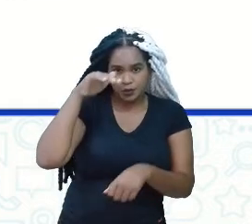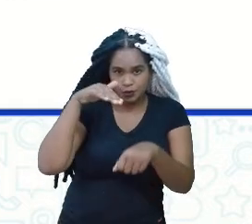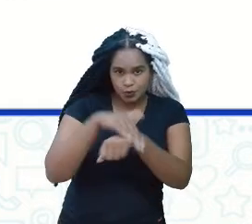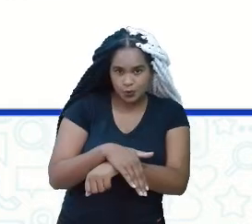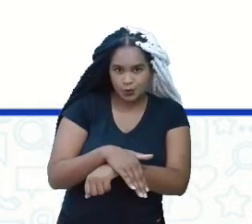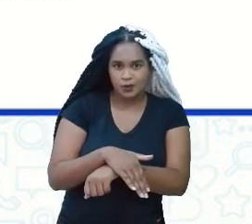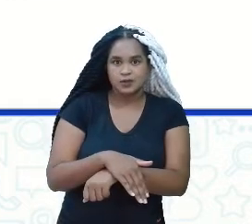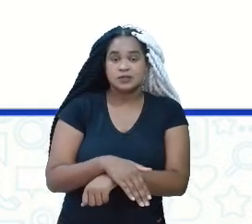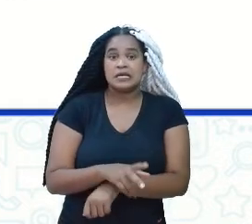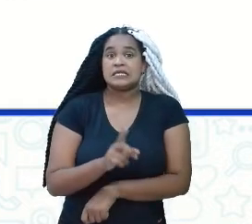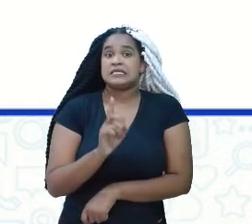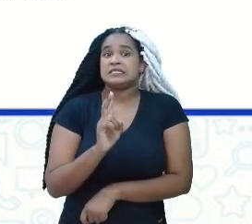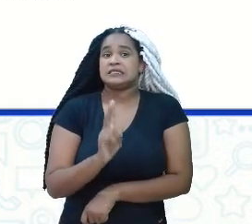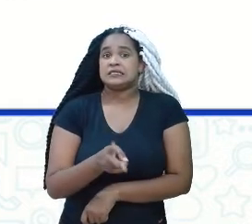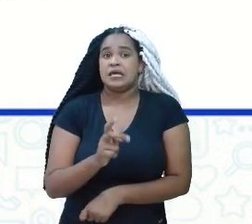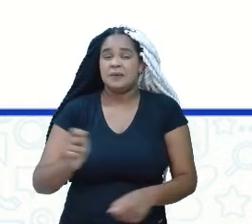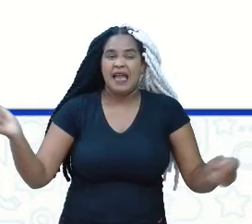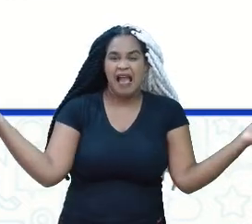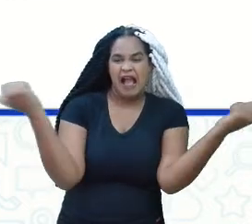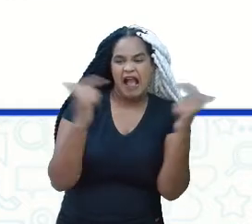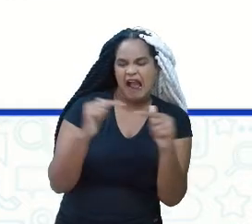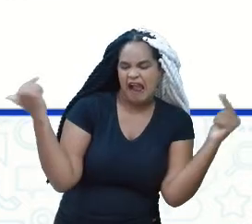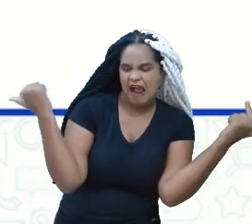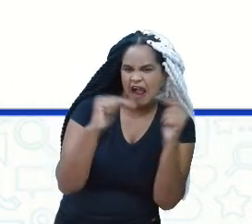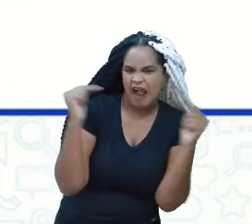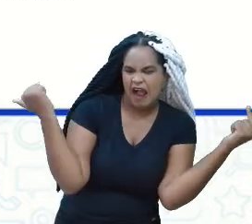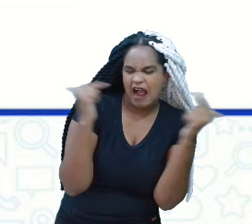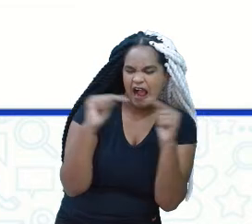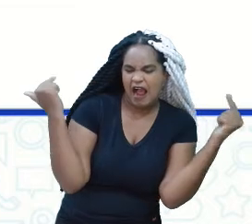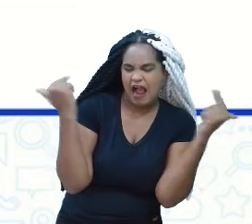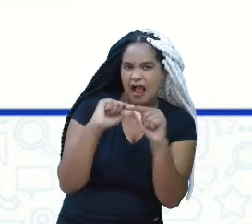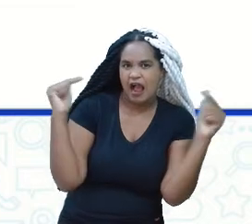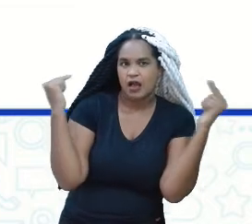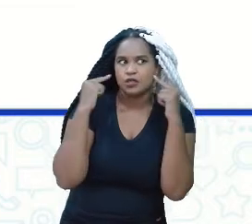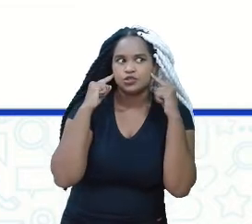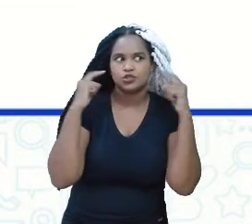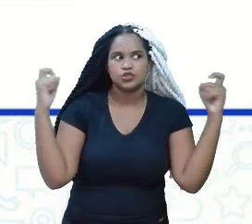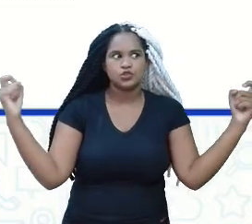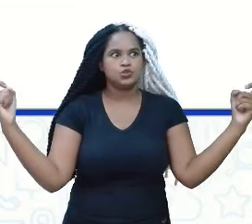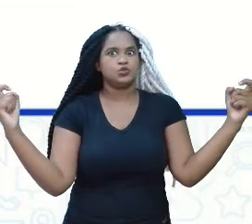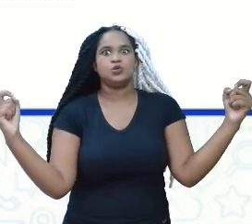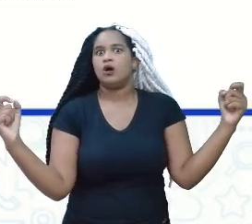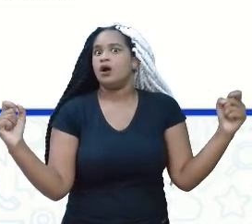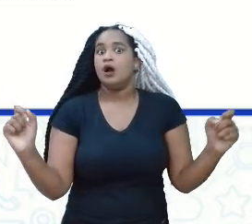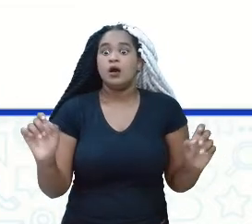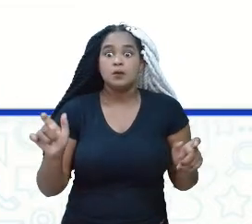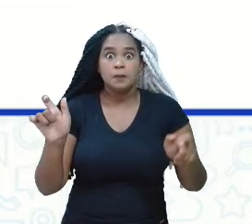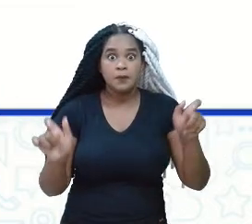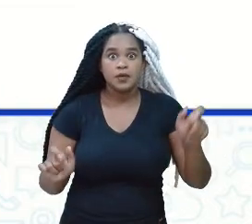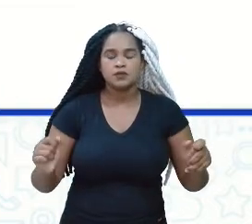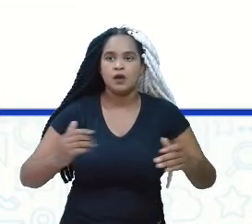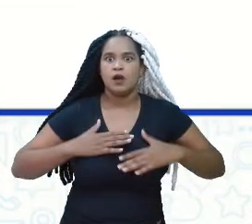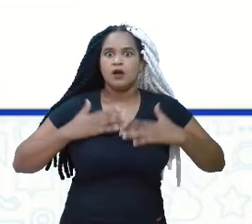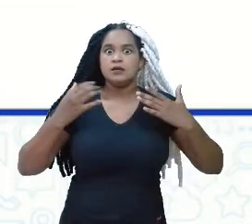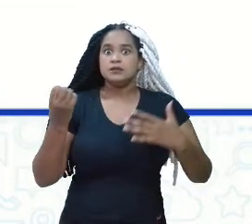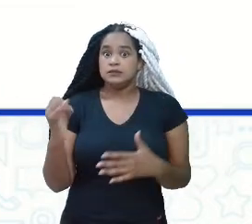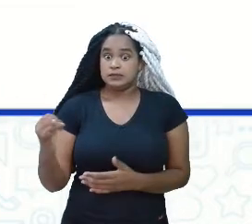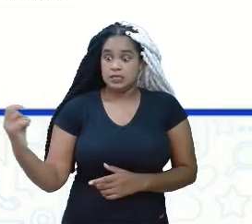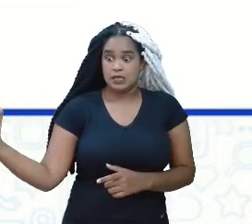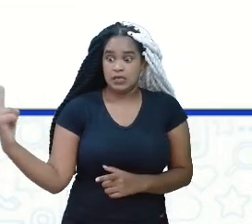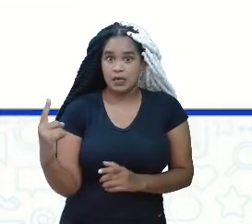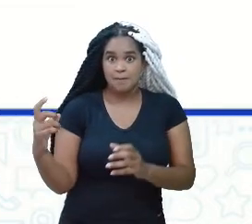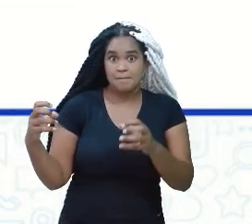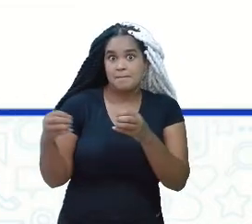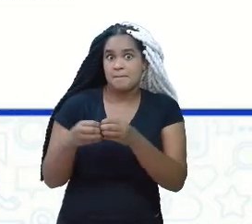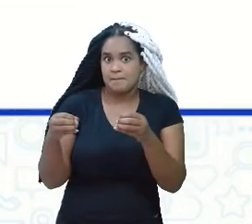gargalhada estridente e maléfica corta o céu do bairro e assusta quem estiver próximo